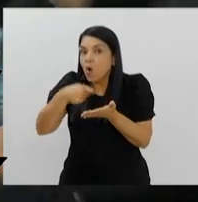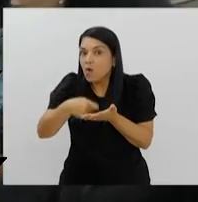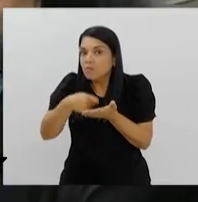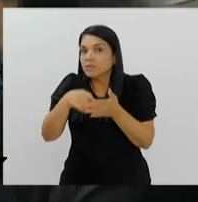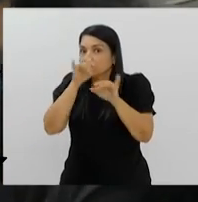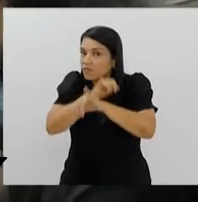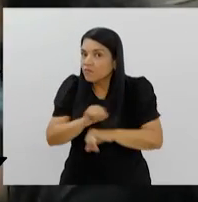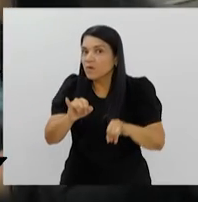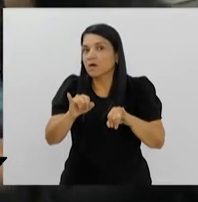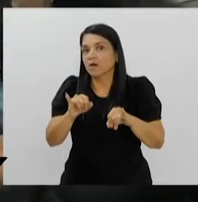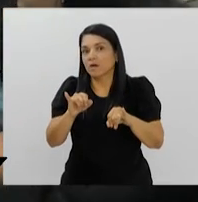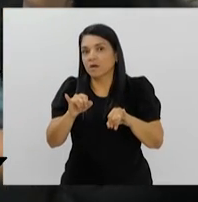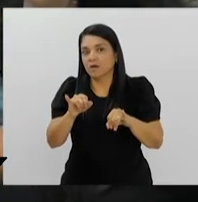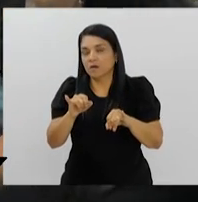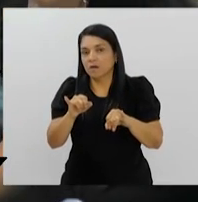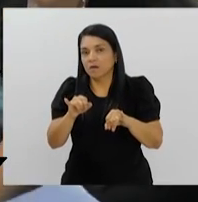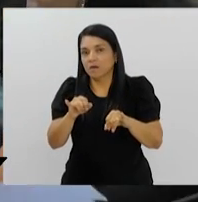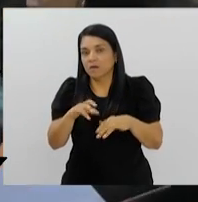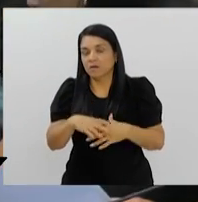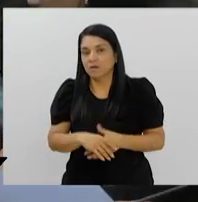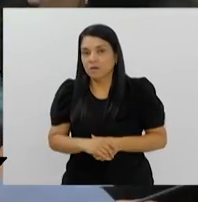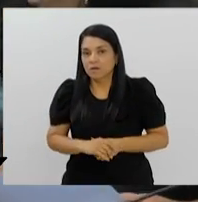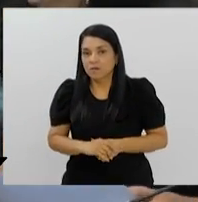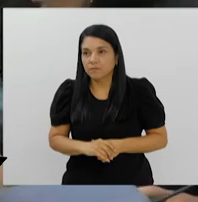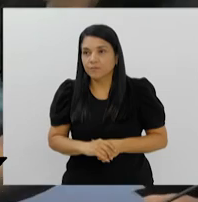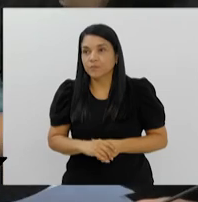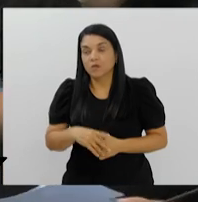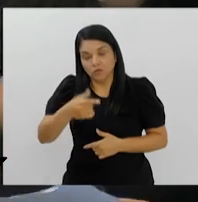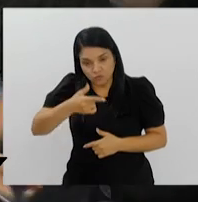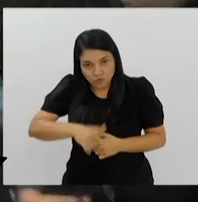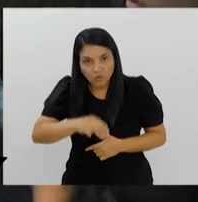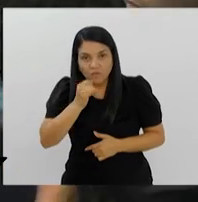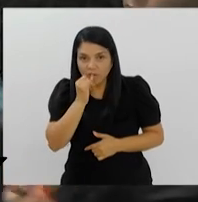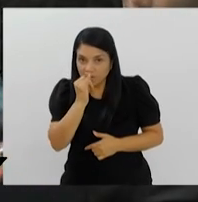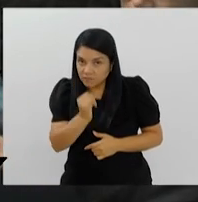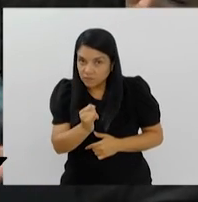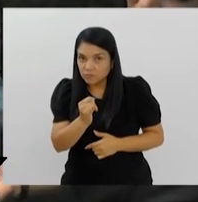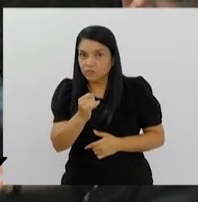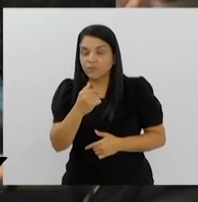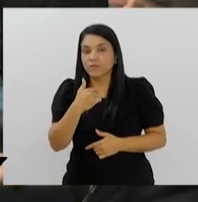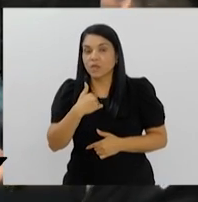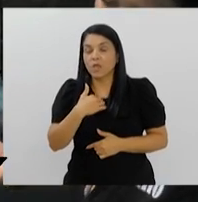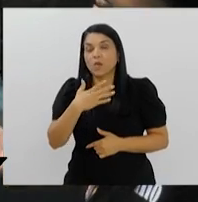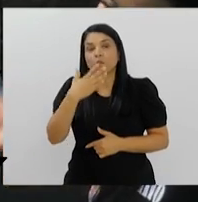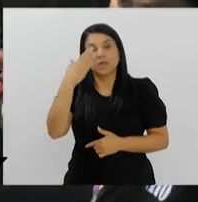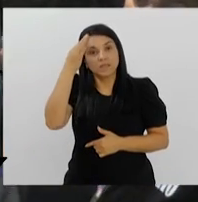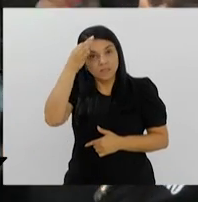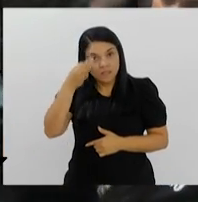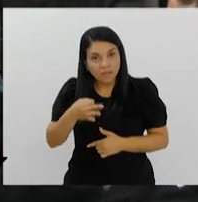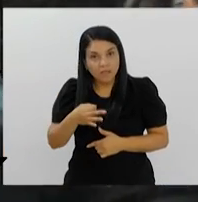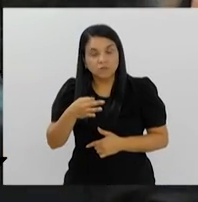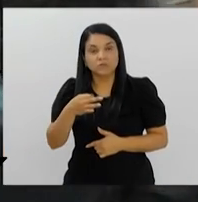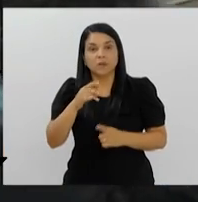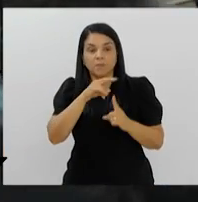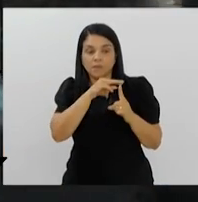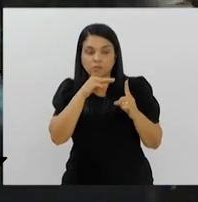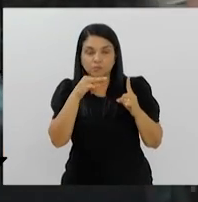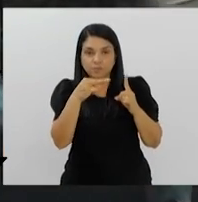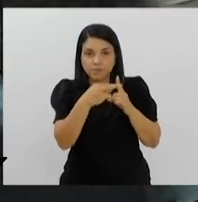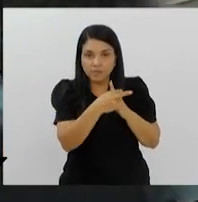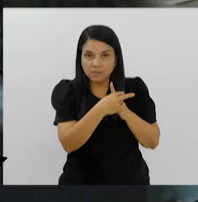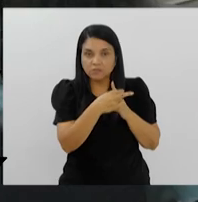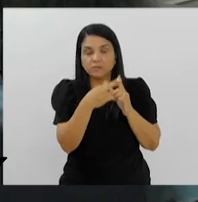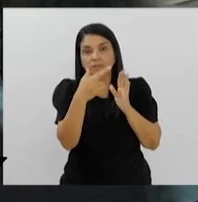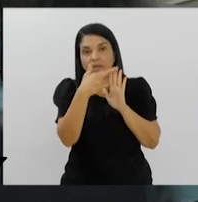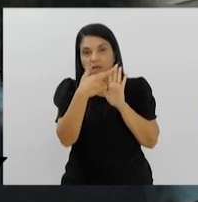Fer de fazer isso volto a falar ência eu entendo que sobre a perspectiva da regulação